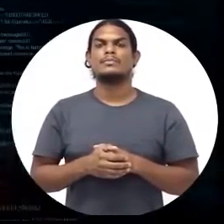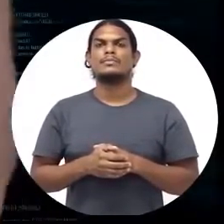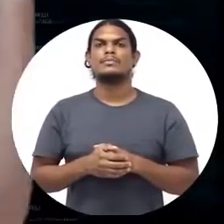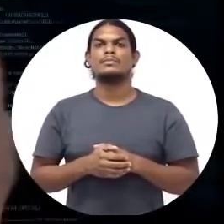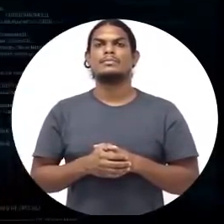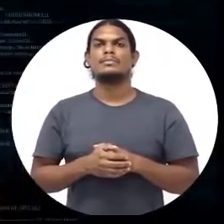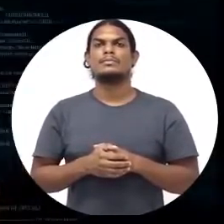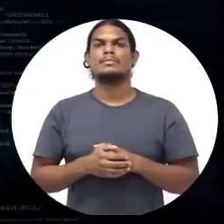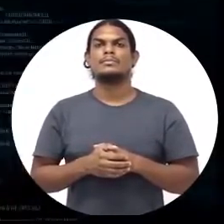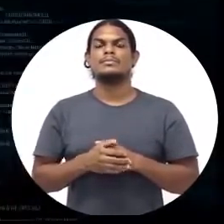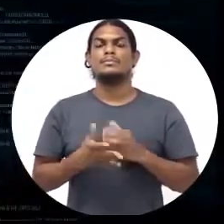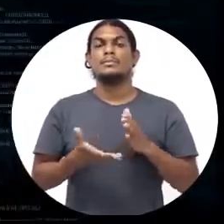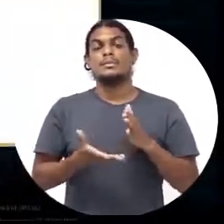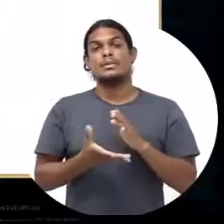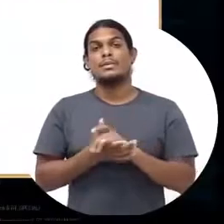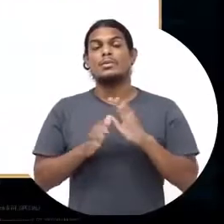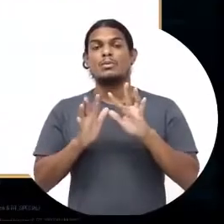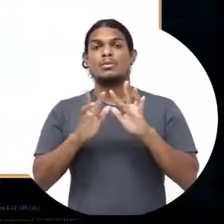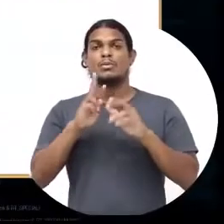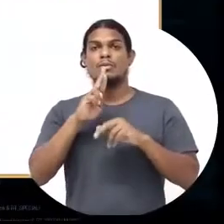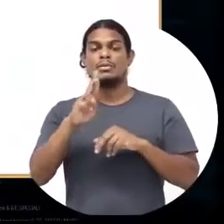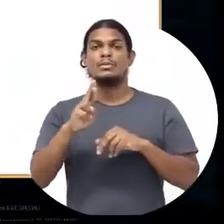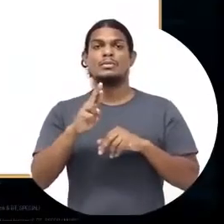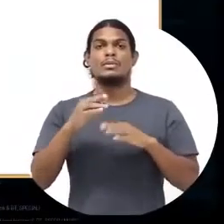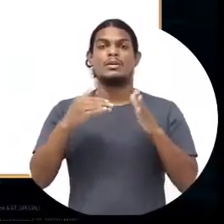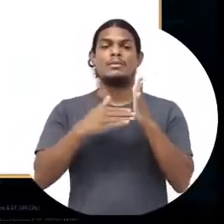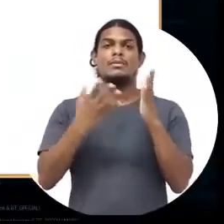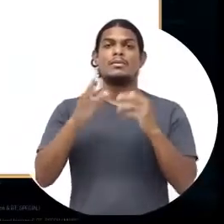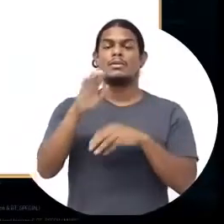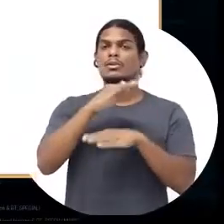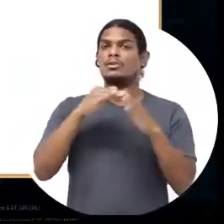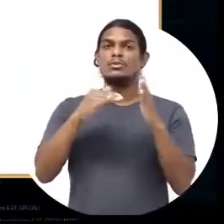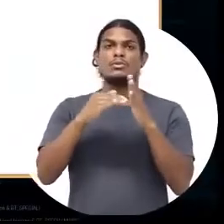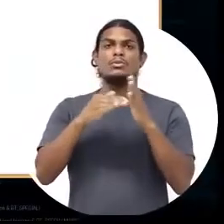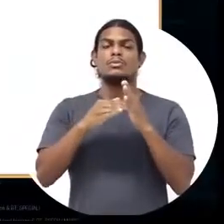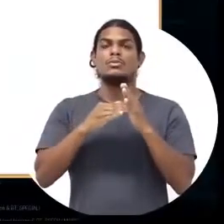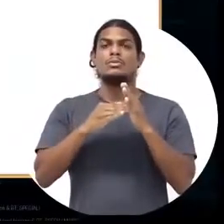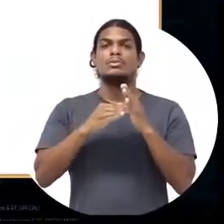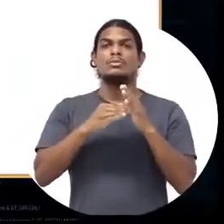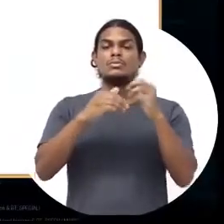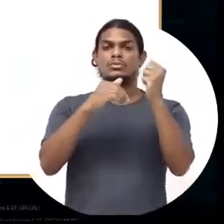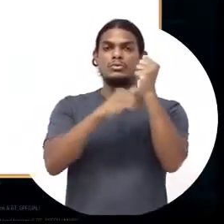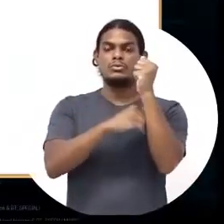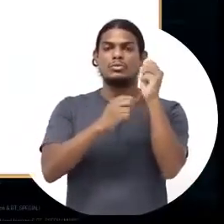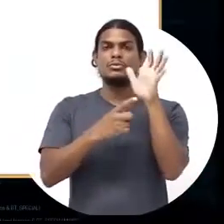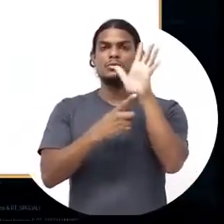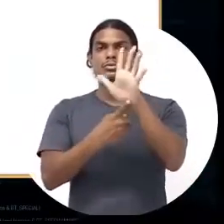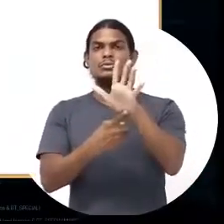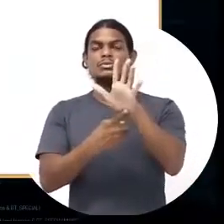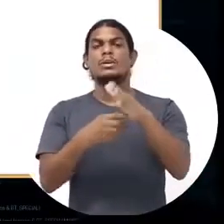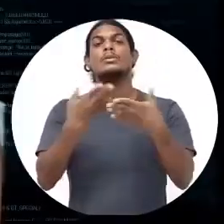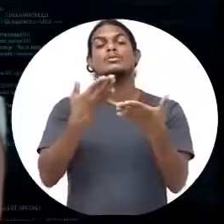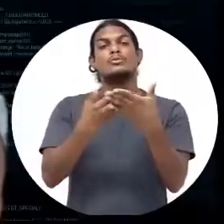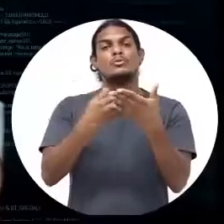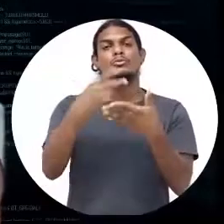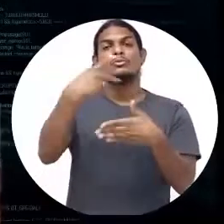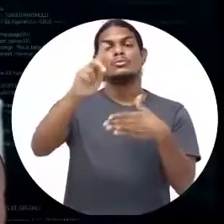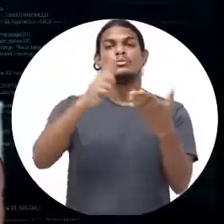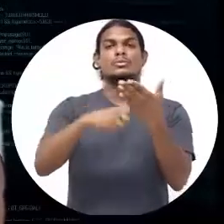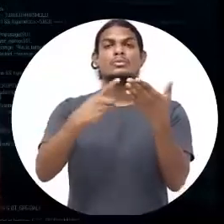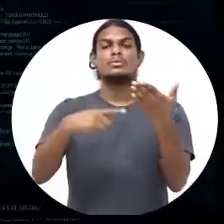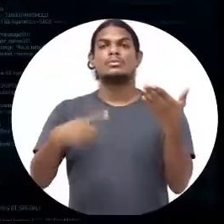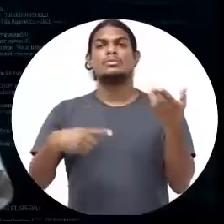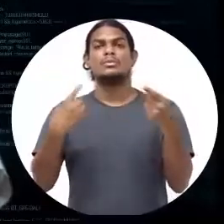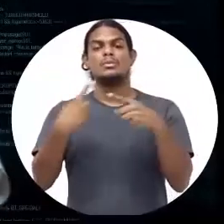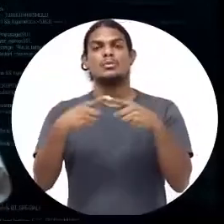Então, esse aí é o resultado final de todo aquele código mostrado anteriormente. Agora, olhe o caderno de estudo, porque a gente